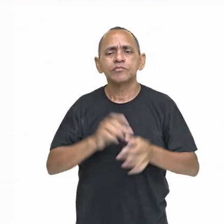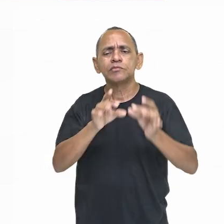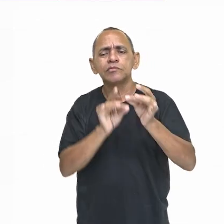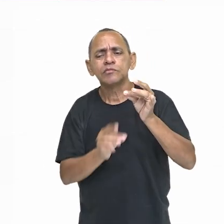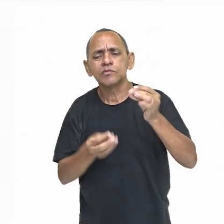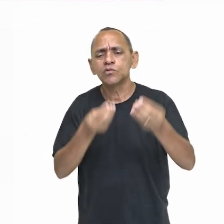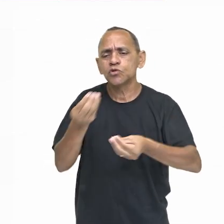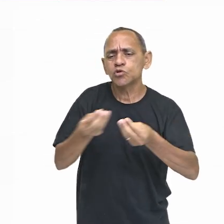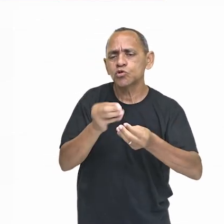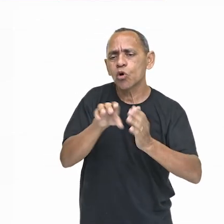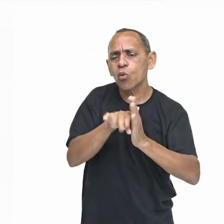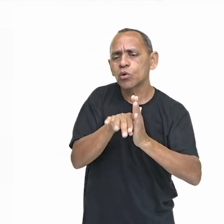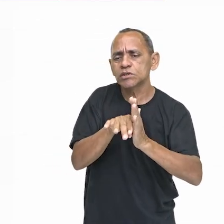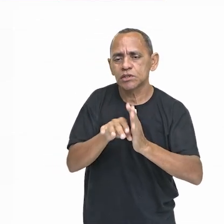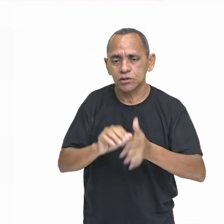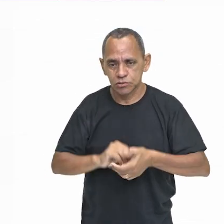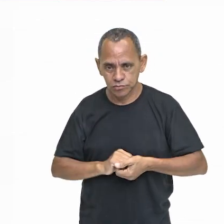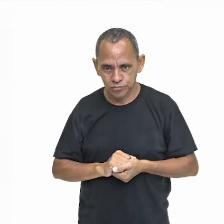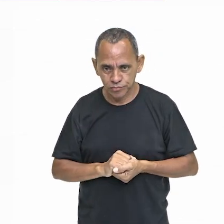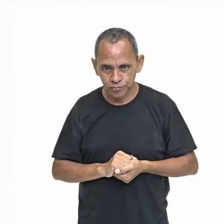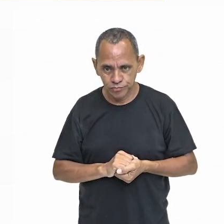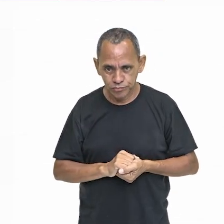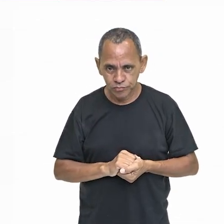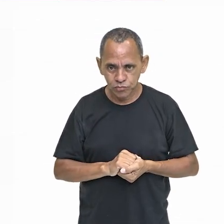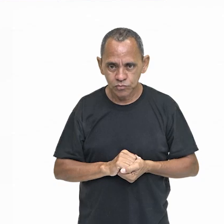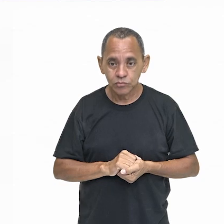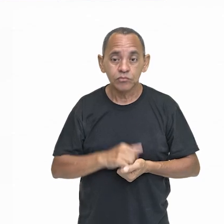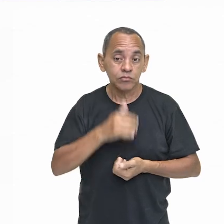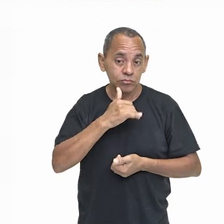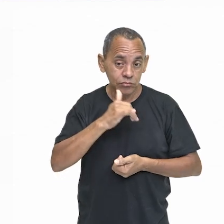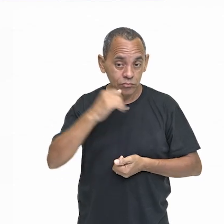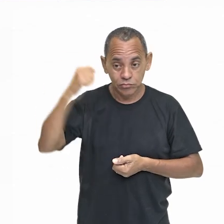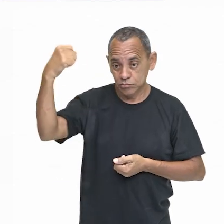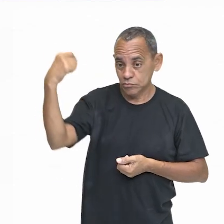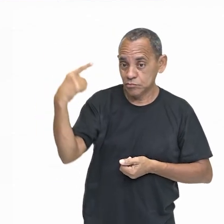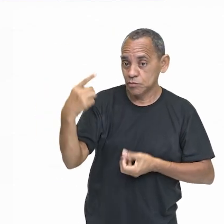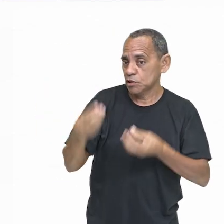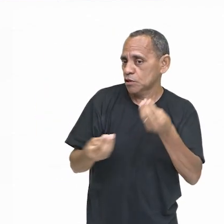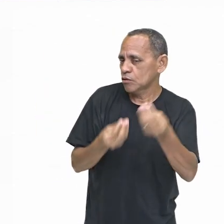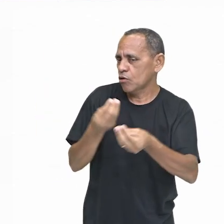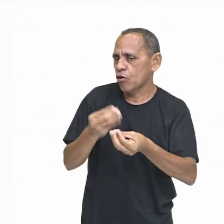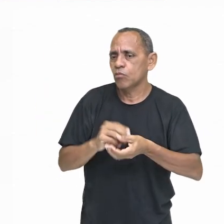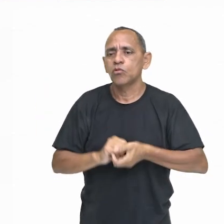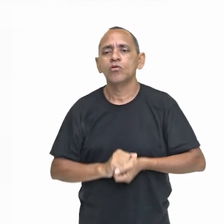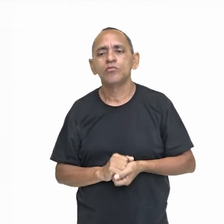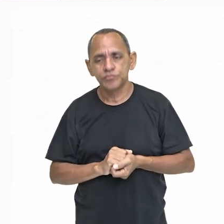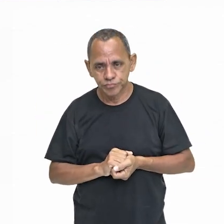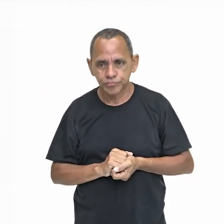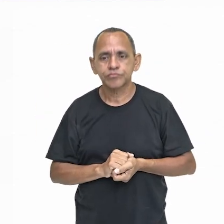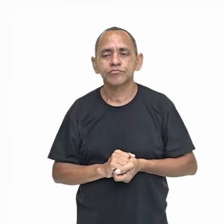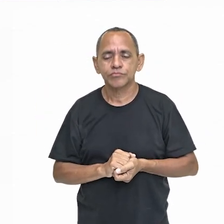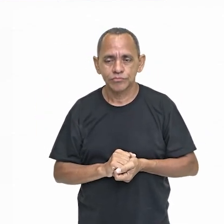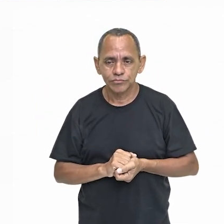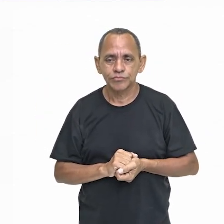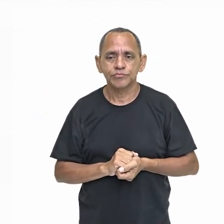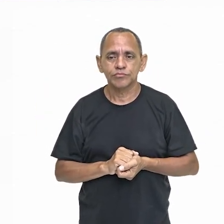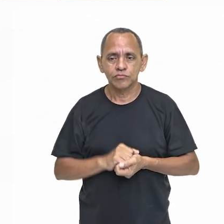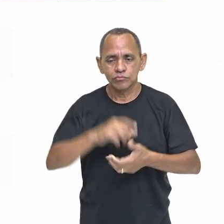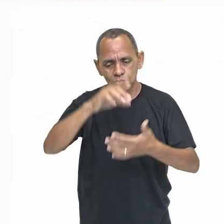por definição e pelo nosso vídeo, a energia solar é uma energia